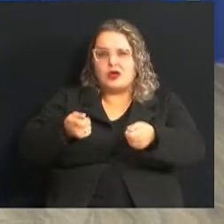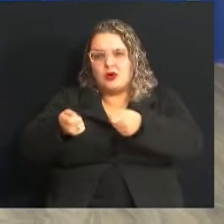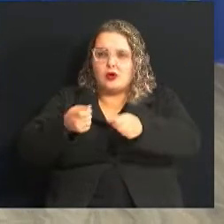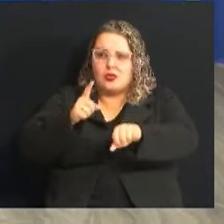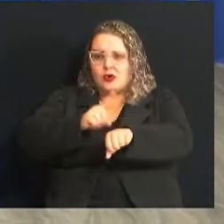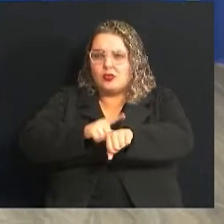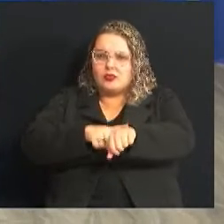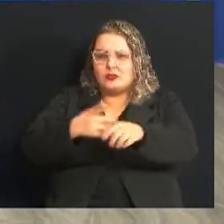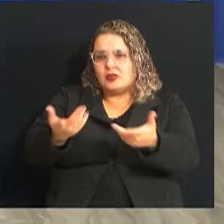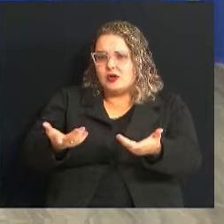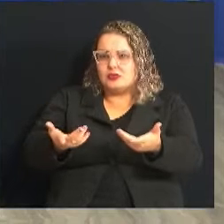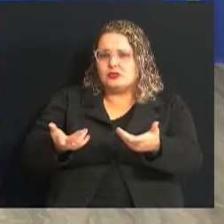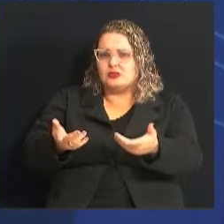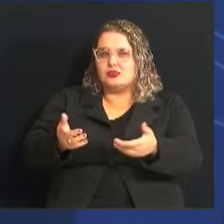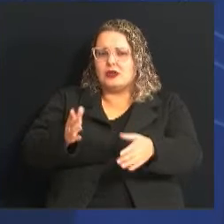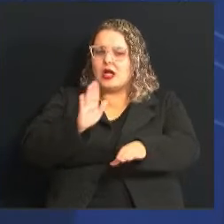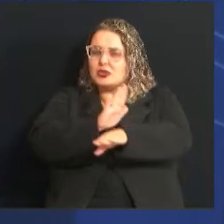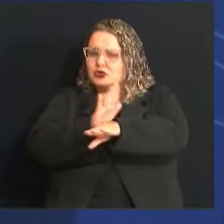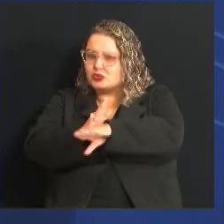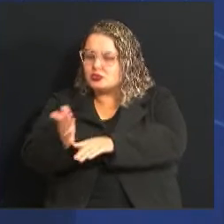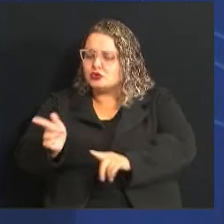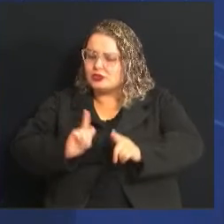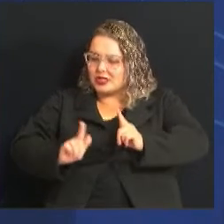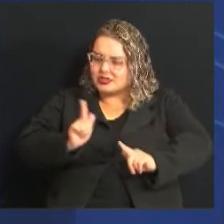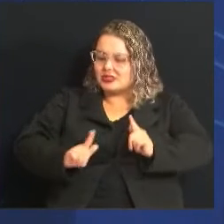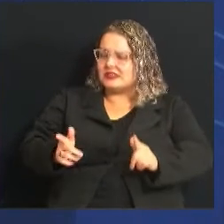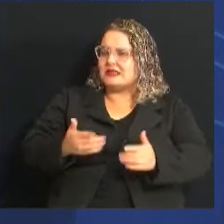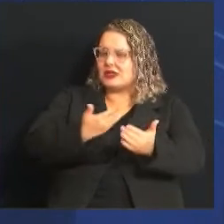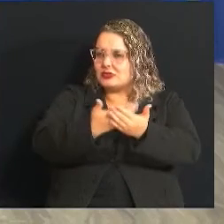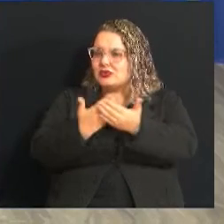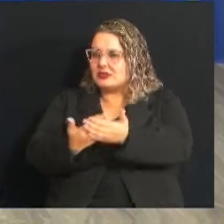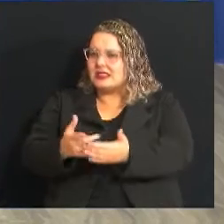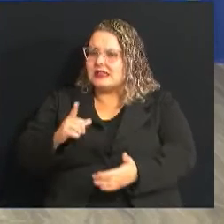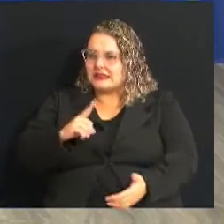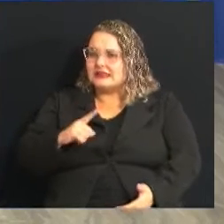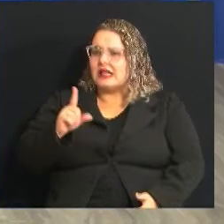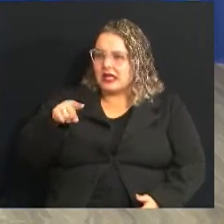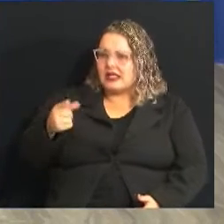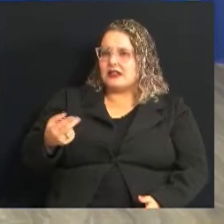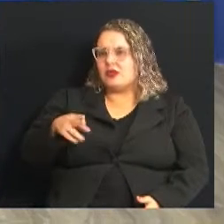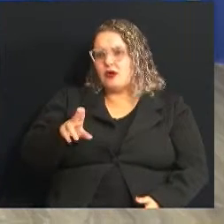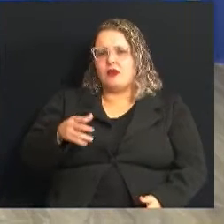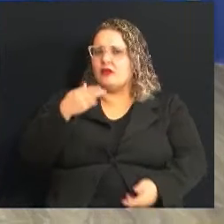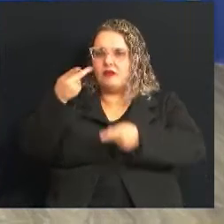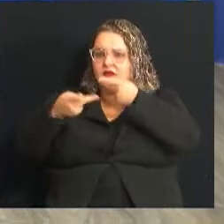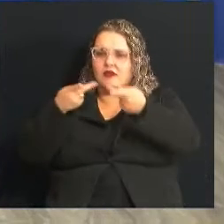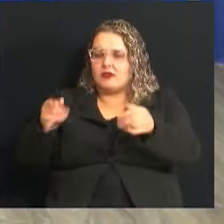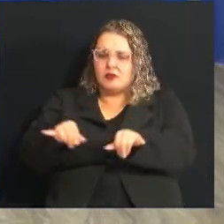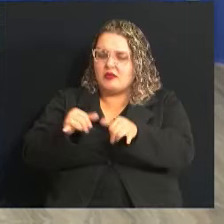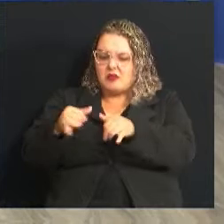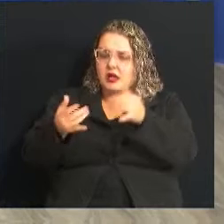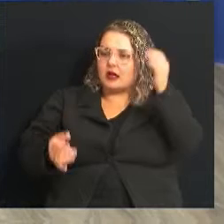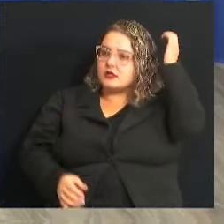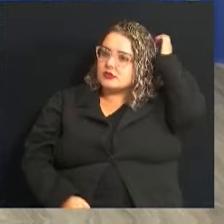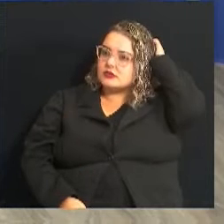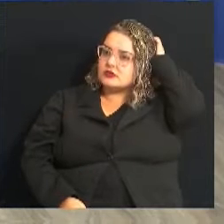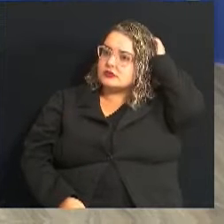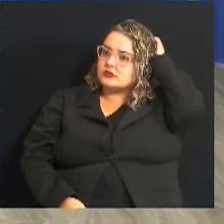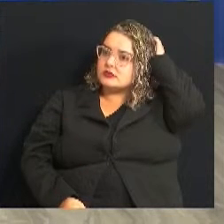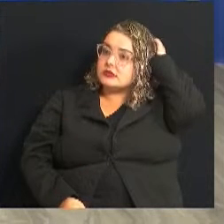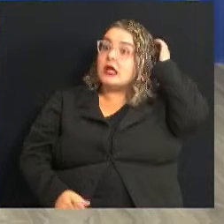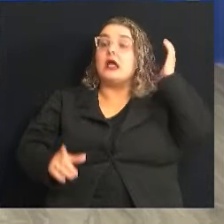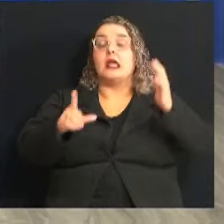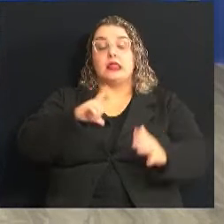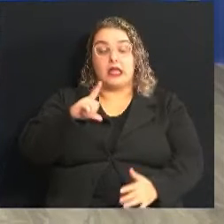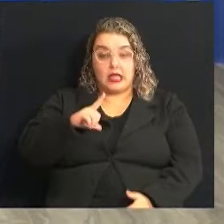tempo, gerenciar os estudos. Você acha que isso é bacana? Existe isso ou não? Estou falando bobagem, Raul. Existe.